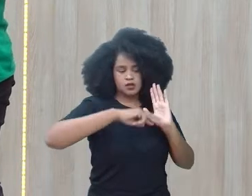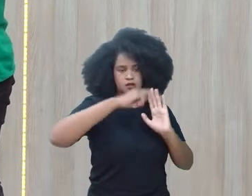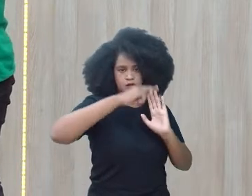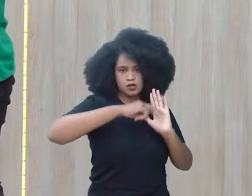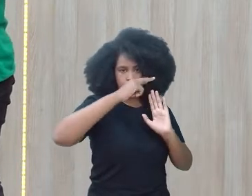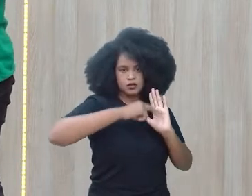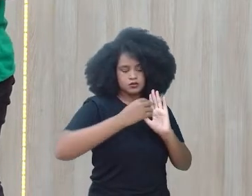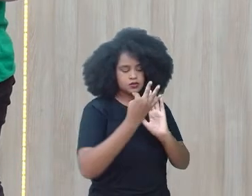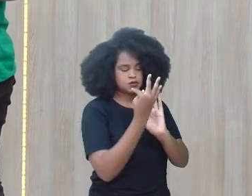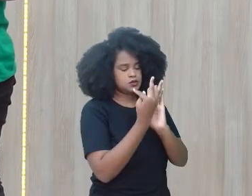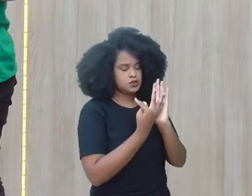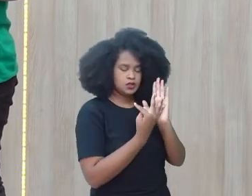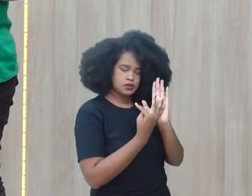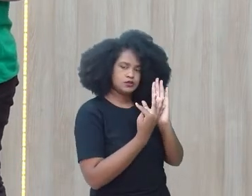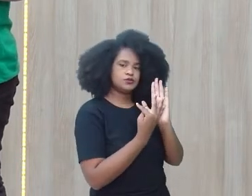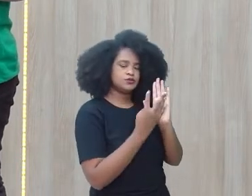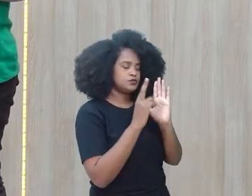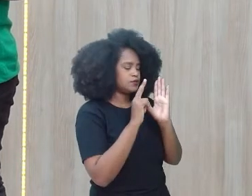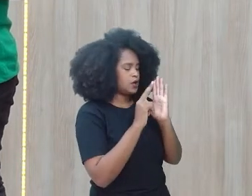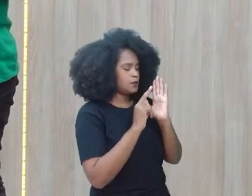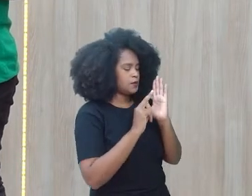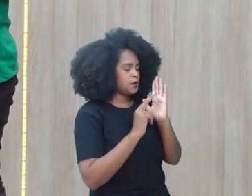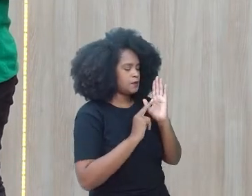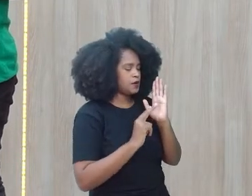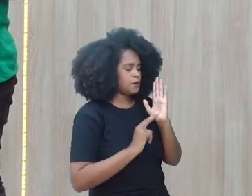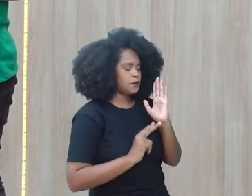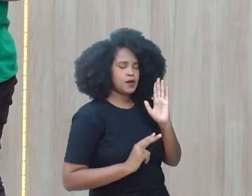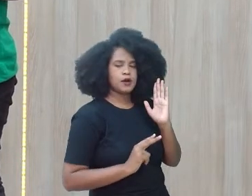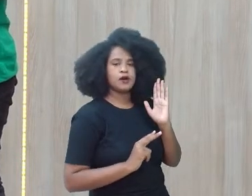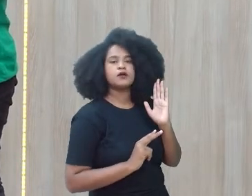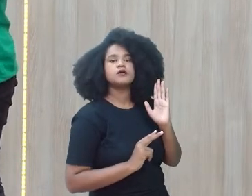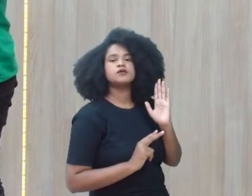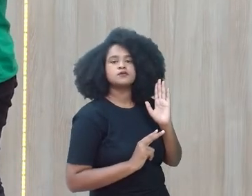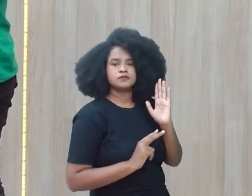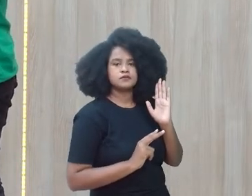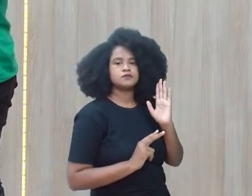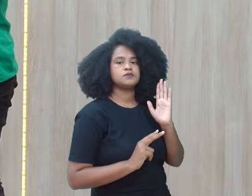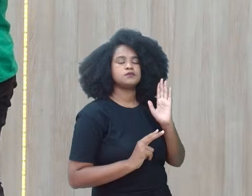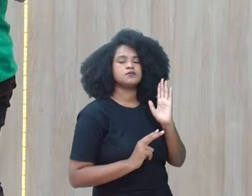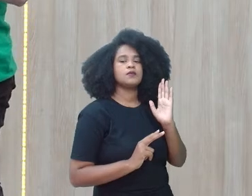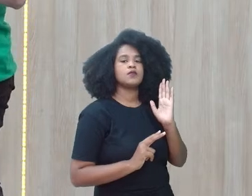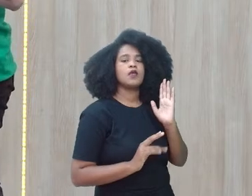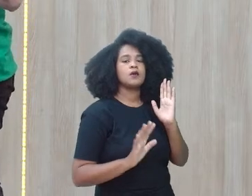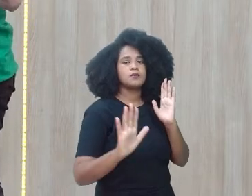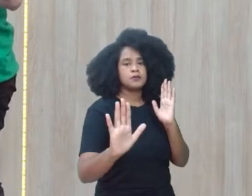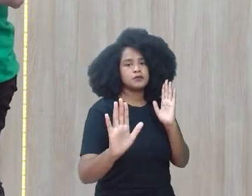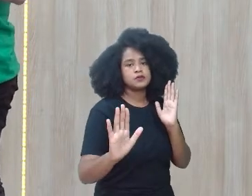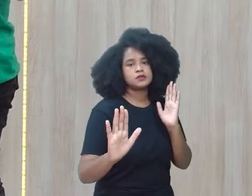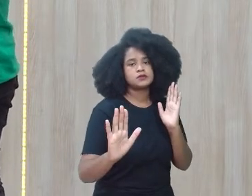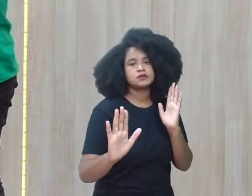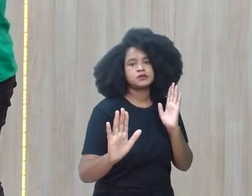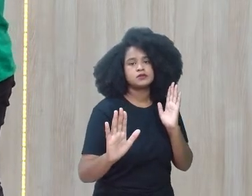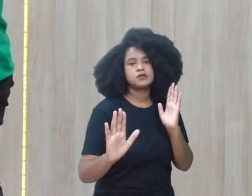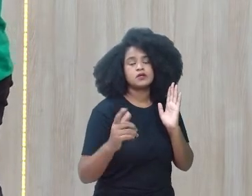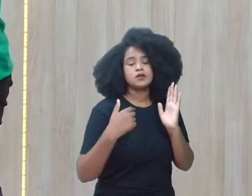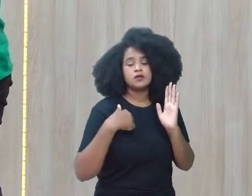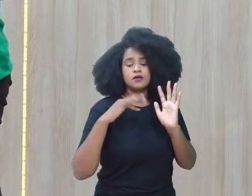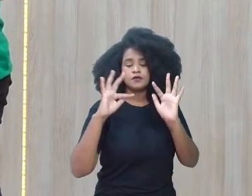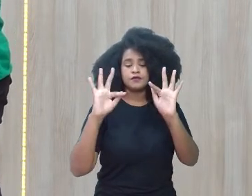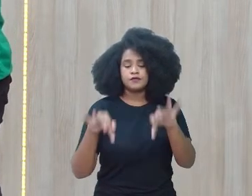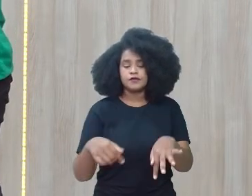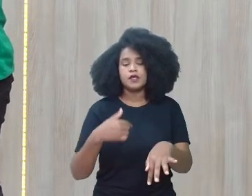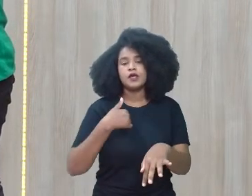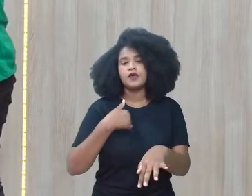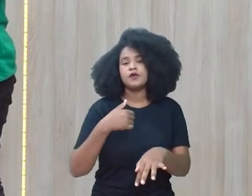né, narrando a fábula da hiena e o leão, de certa forma, no final eu disse